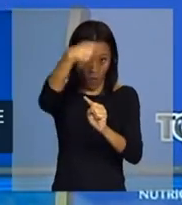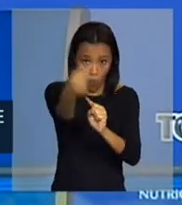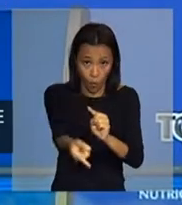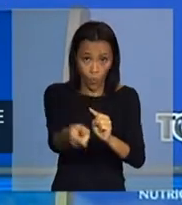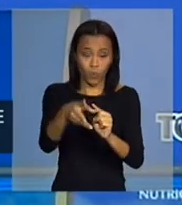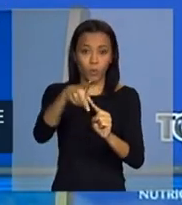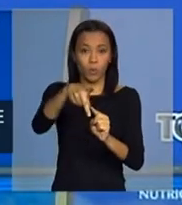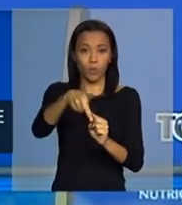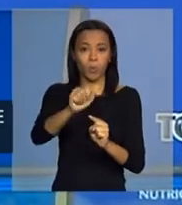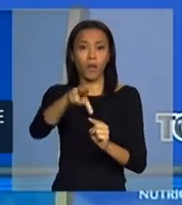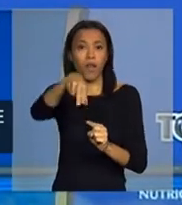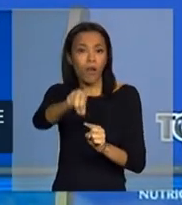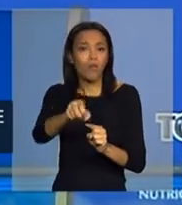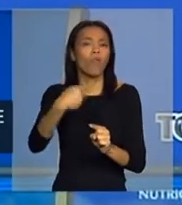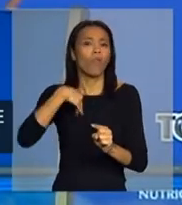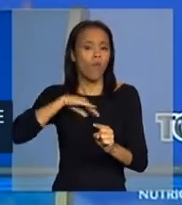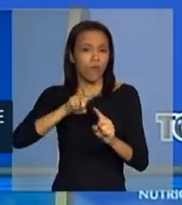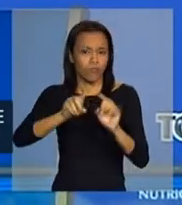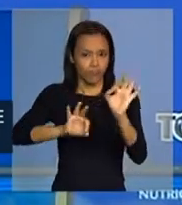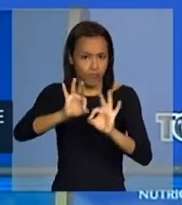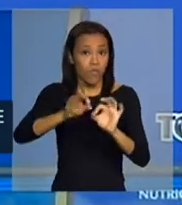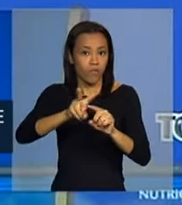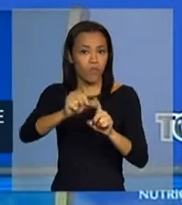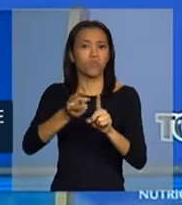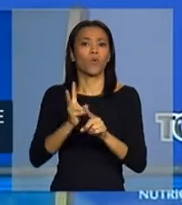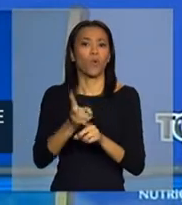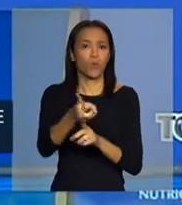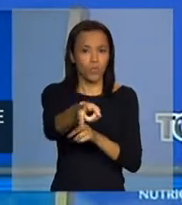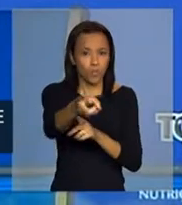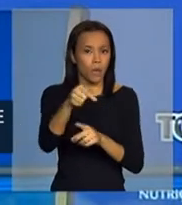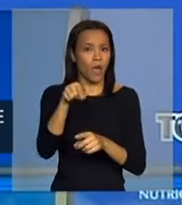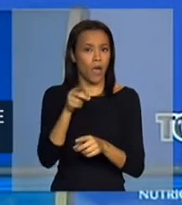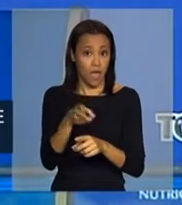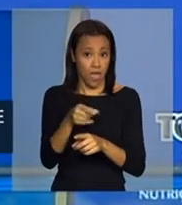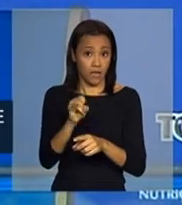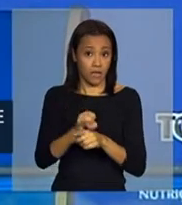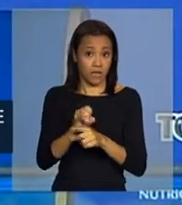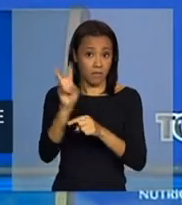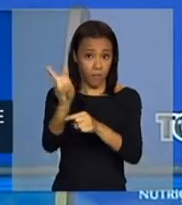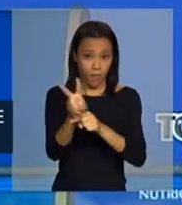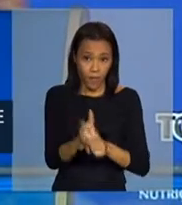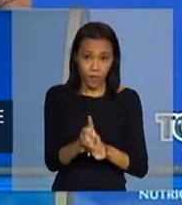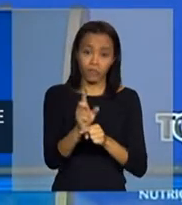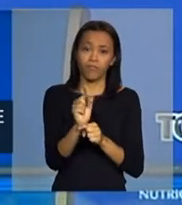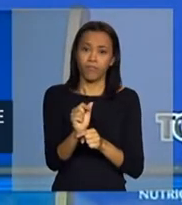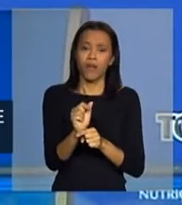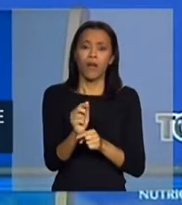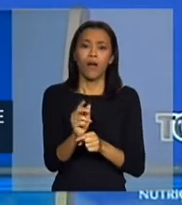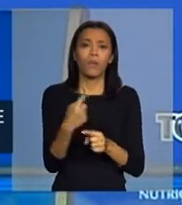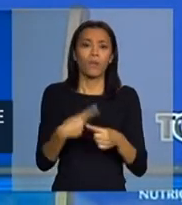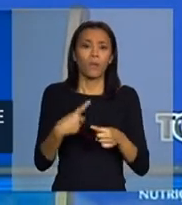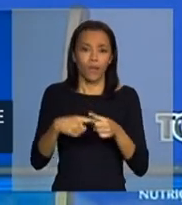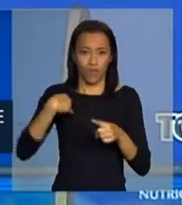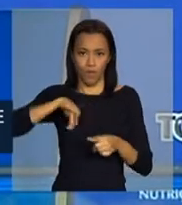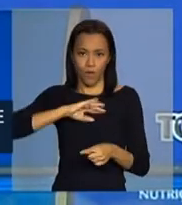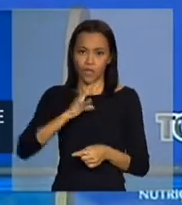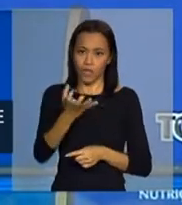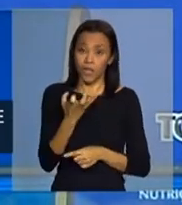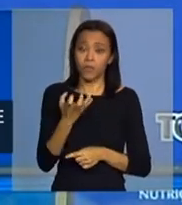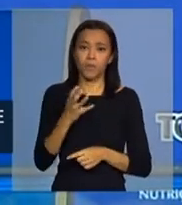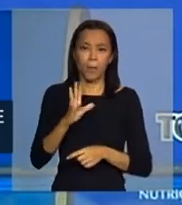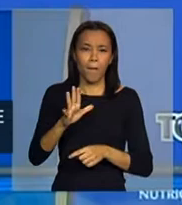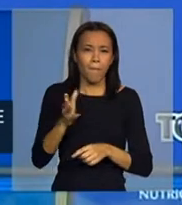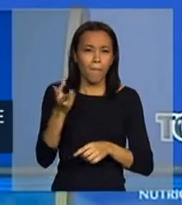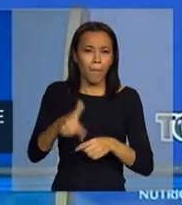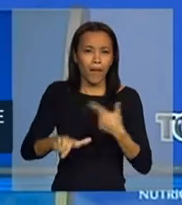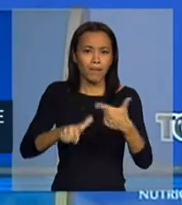nós vamos continuar explorando essa linha de financiamento, pois nós queremos melhorar cada